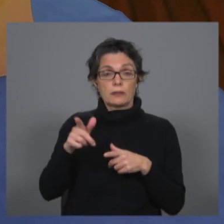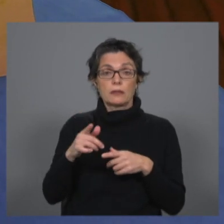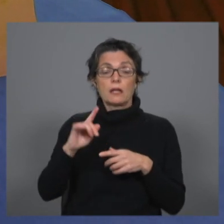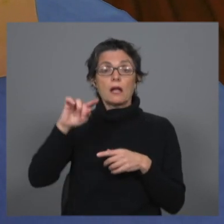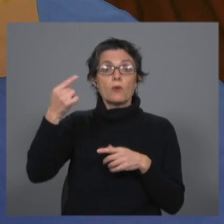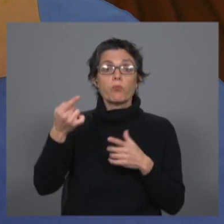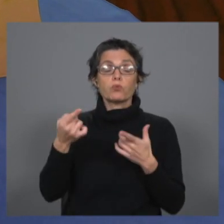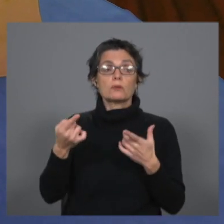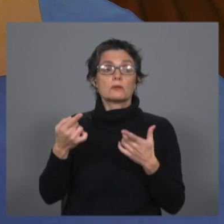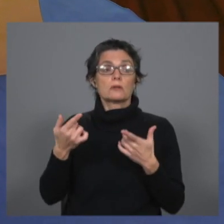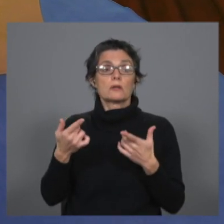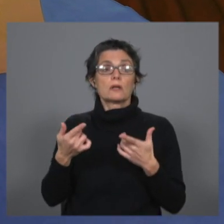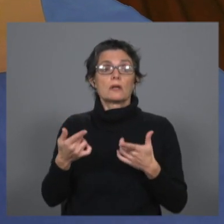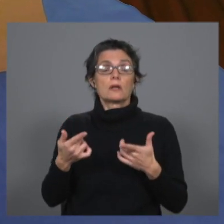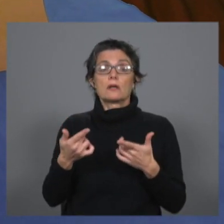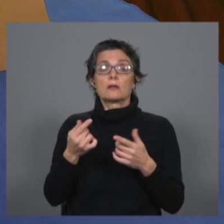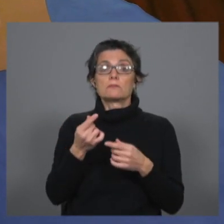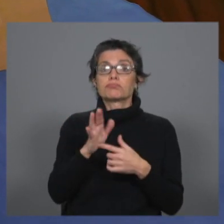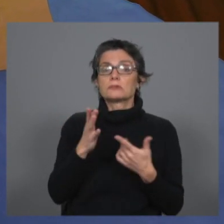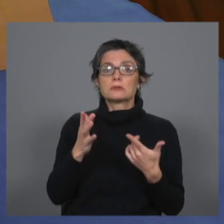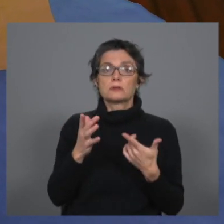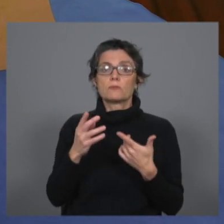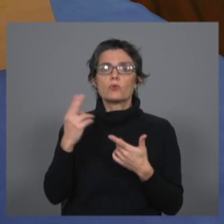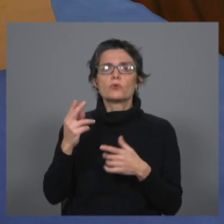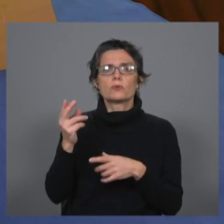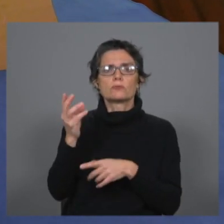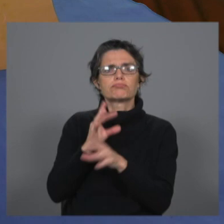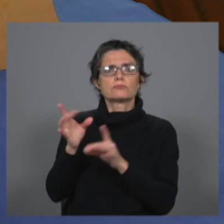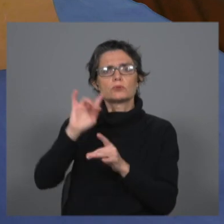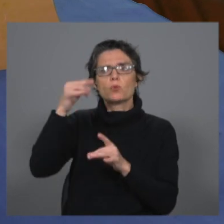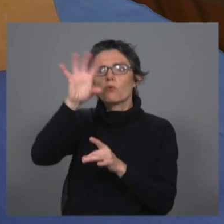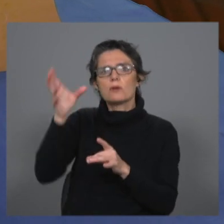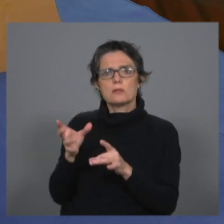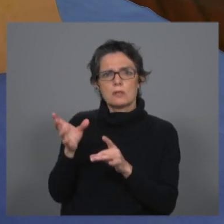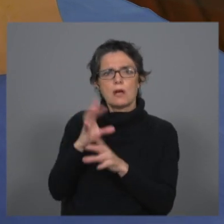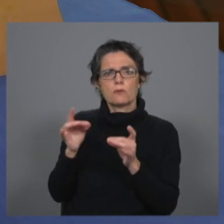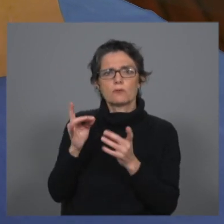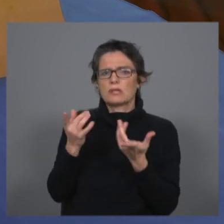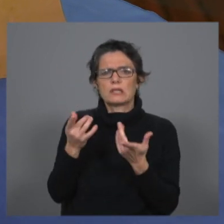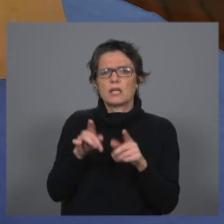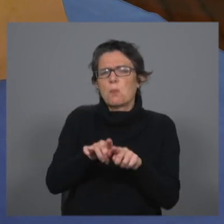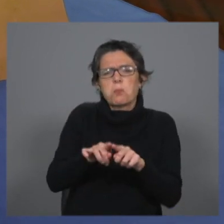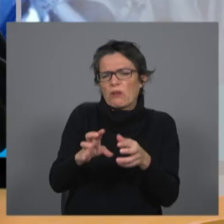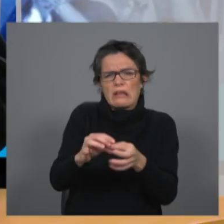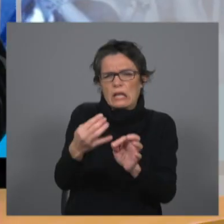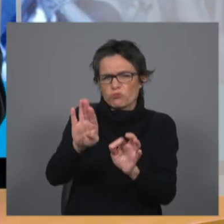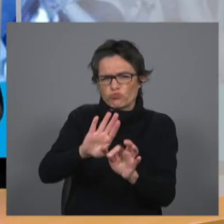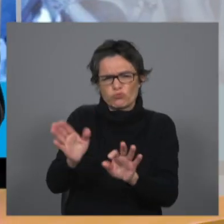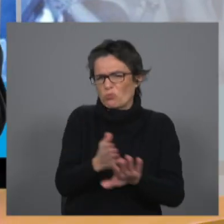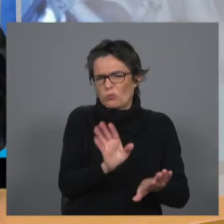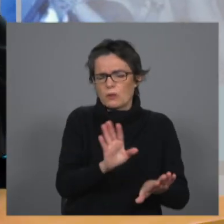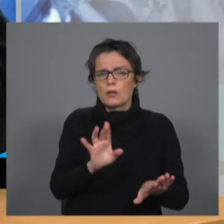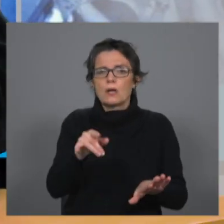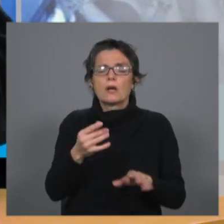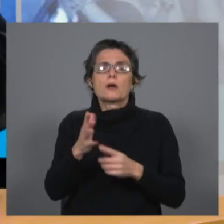União Europeia, por assim dizer, a união dos europeus e dos Estados-membros, independentemente das cores políticas. Vou dar o caso da aposta